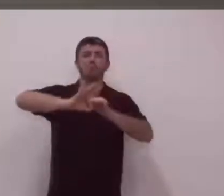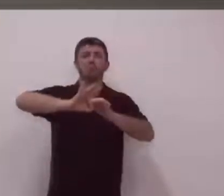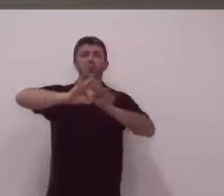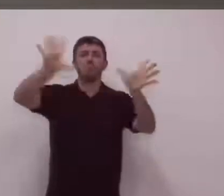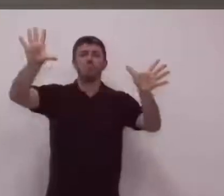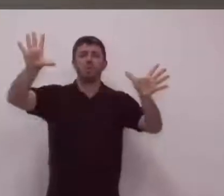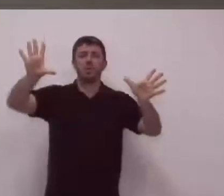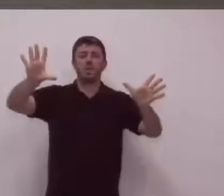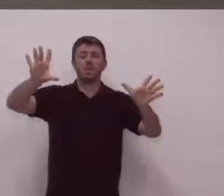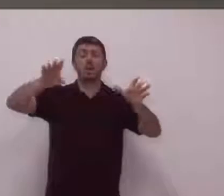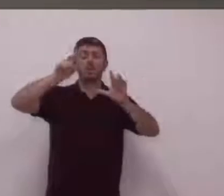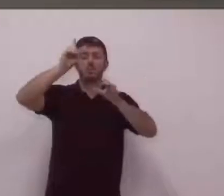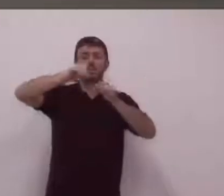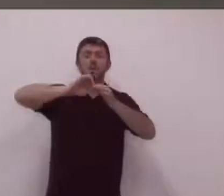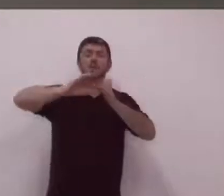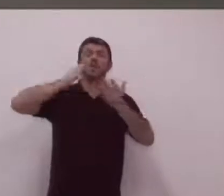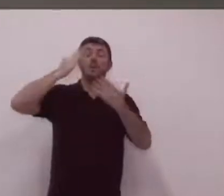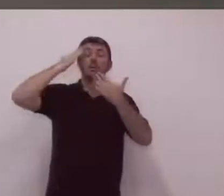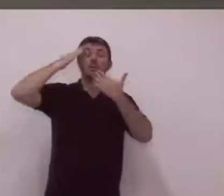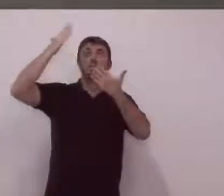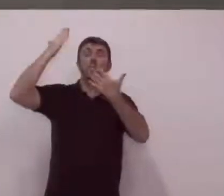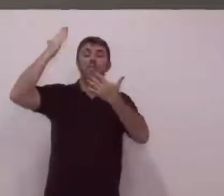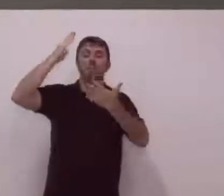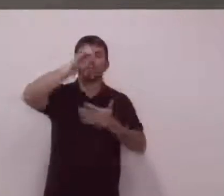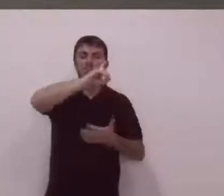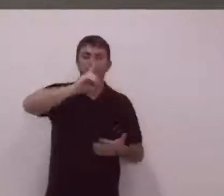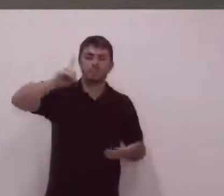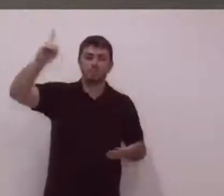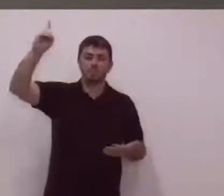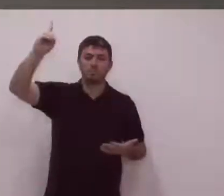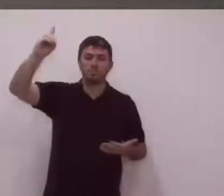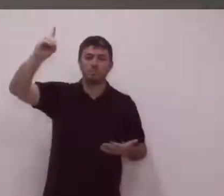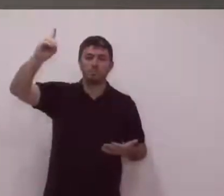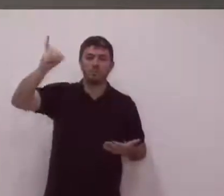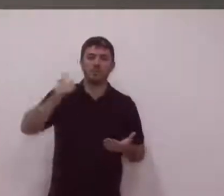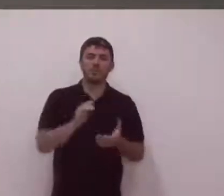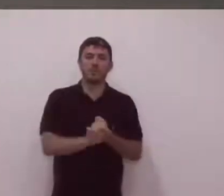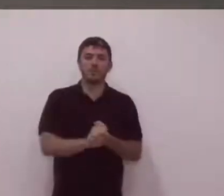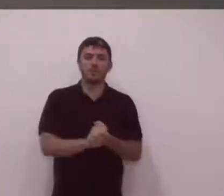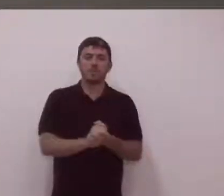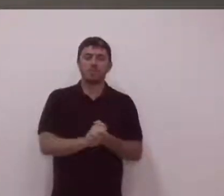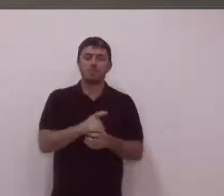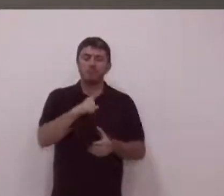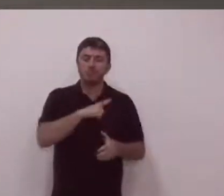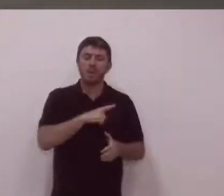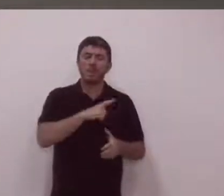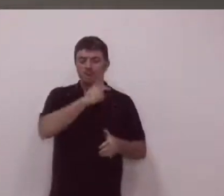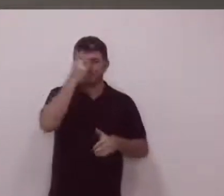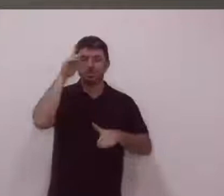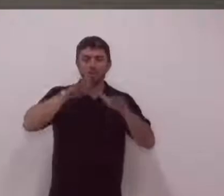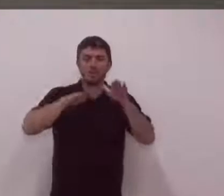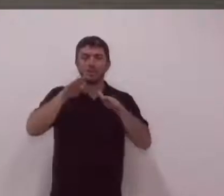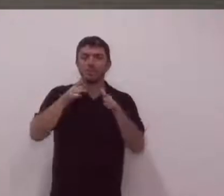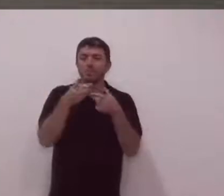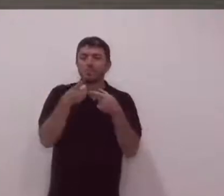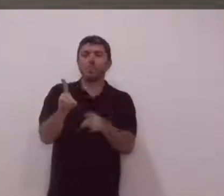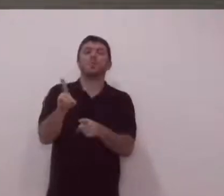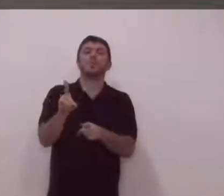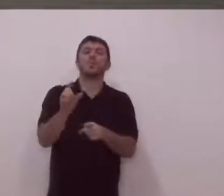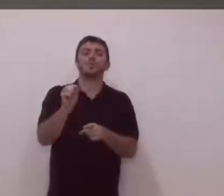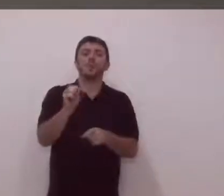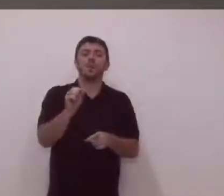graças a Deus embora algumas pessoas ainda contestem a democracia só é possível esse debate essa